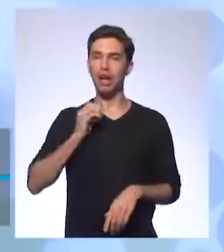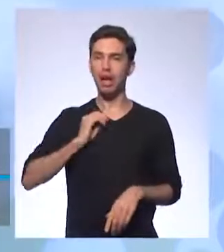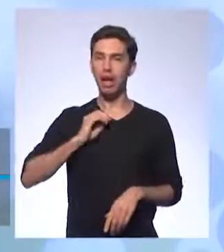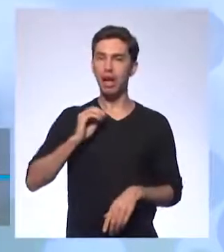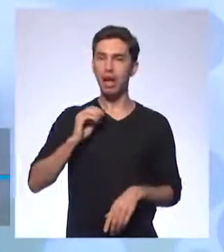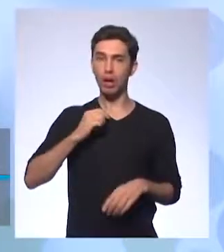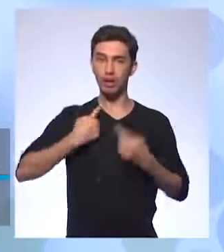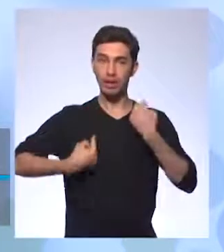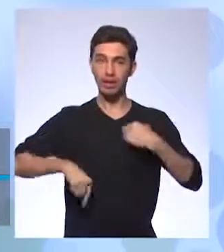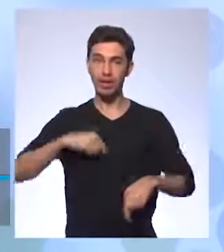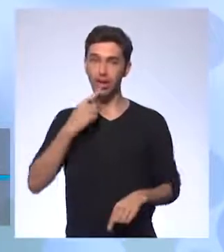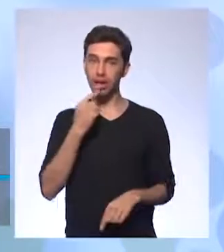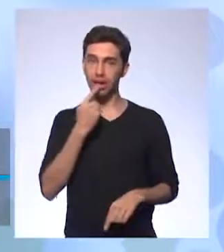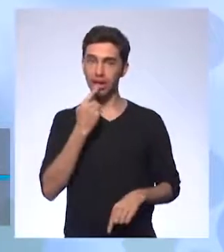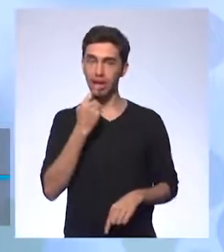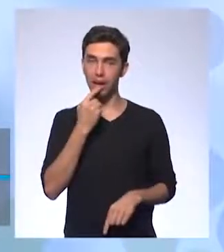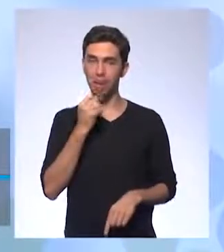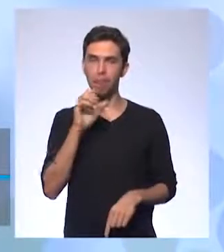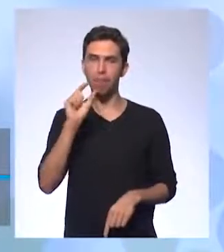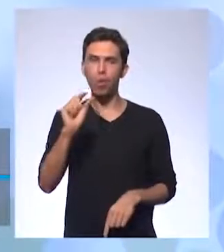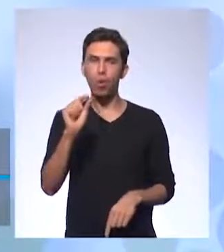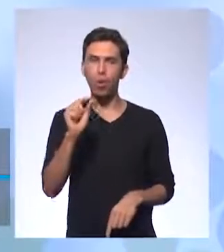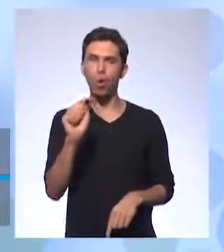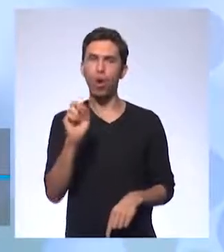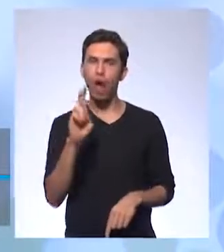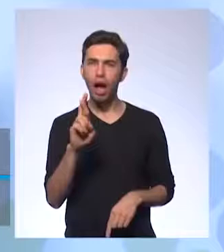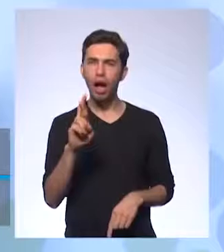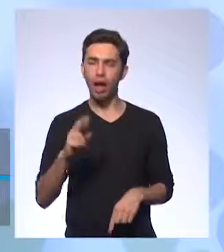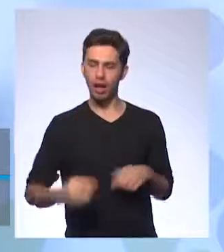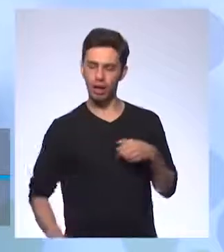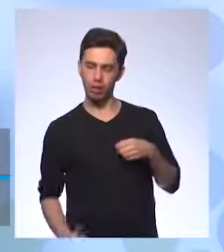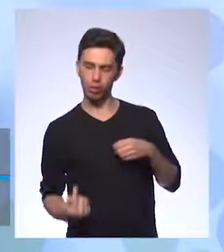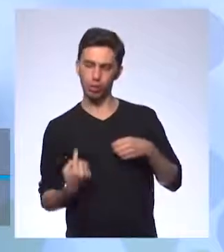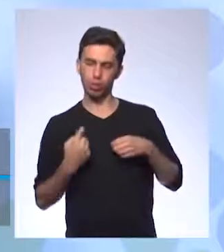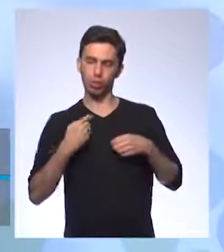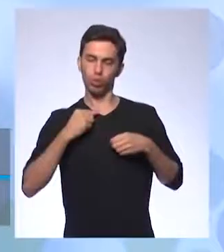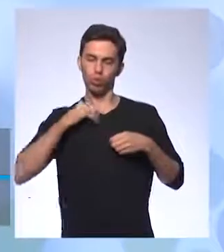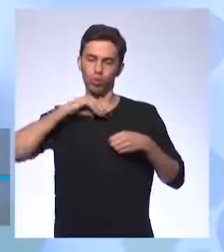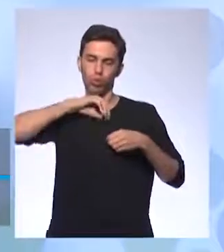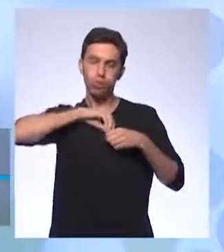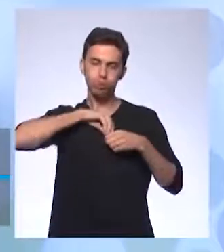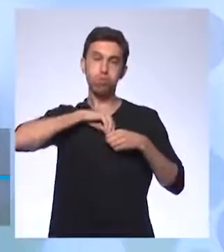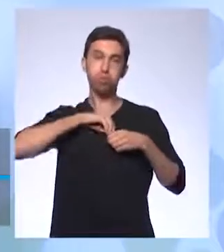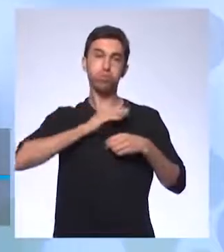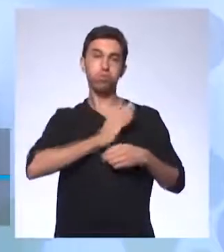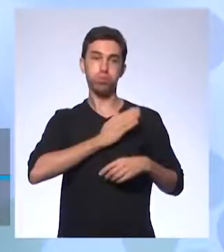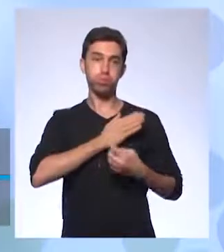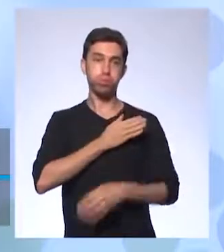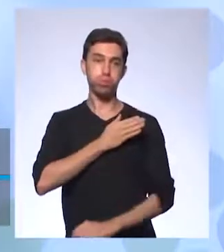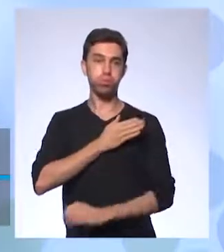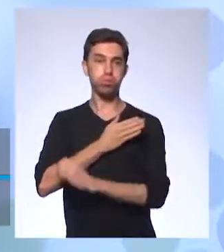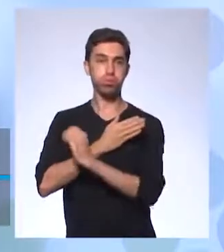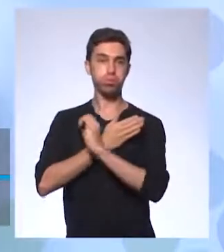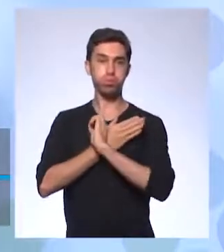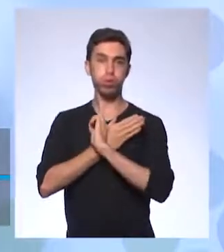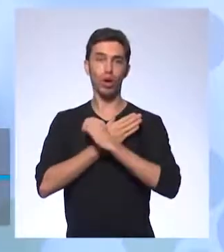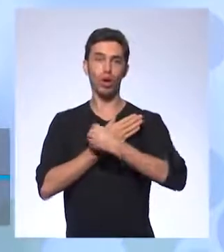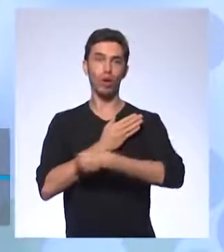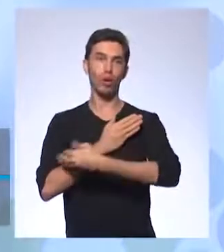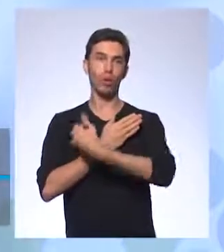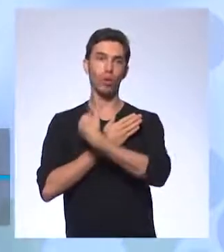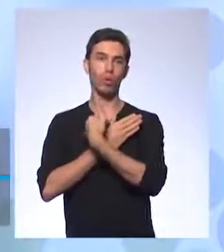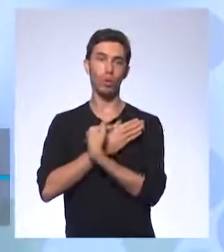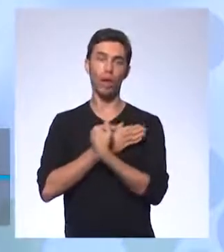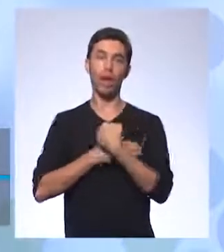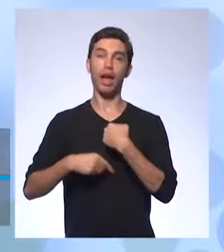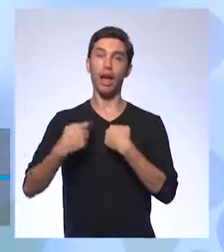ele vem pelas veias até o coração para ser levado de novo para o pulmão, para deixar lá o gás carbônico, né? Então ele vai estar rico em